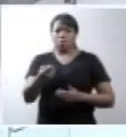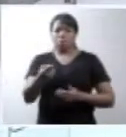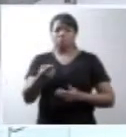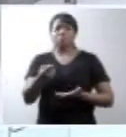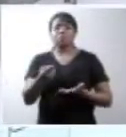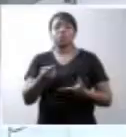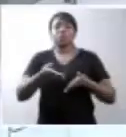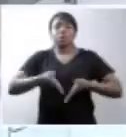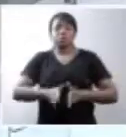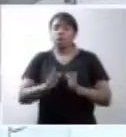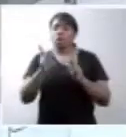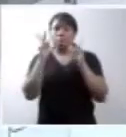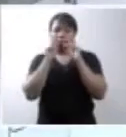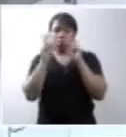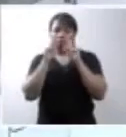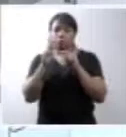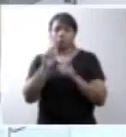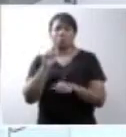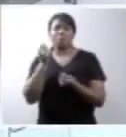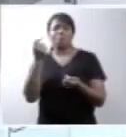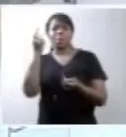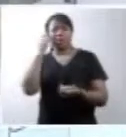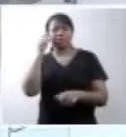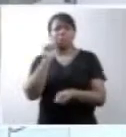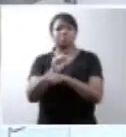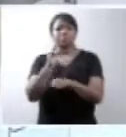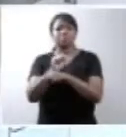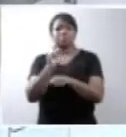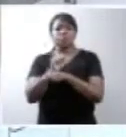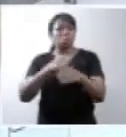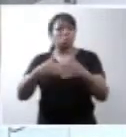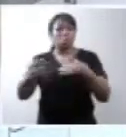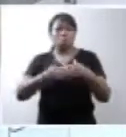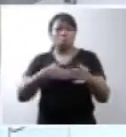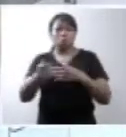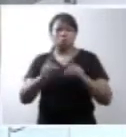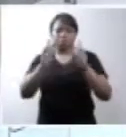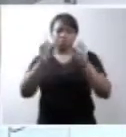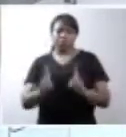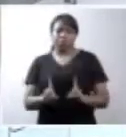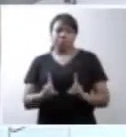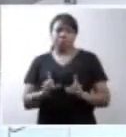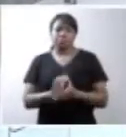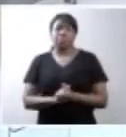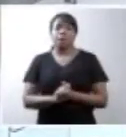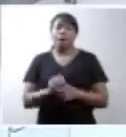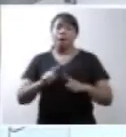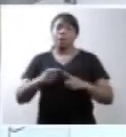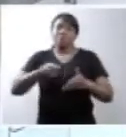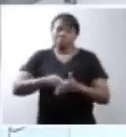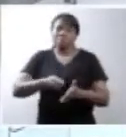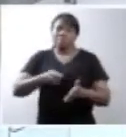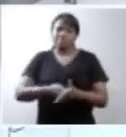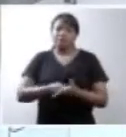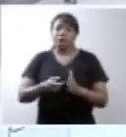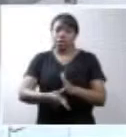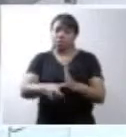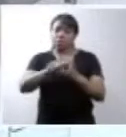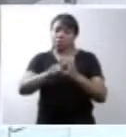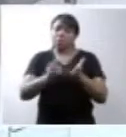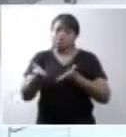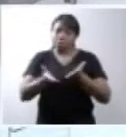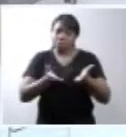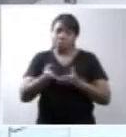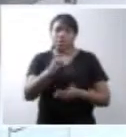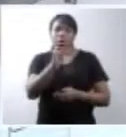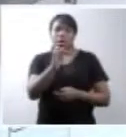não seria o naturalmente esperado em função de qualquer deficiência. Insistimos, no caso da antecipação